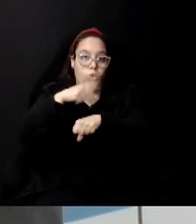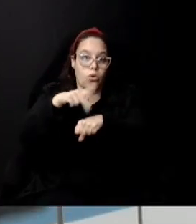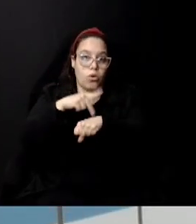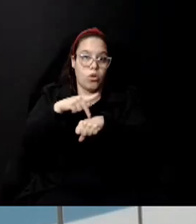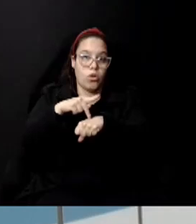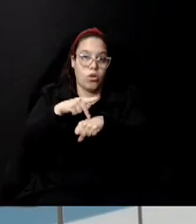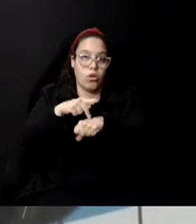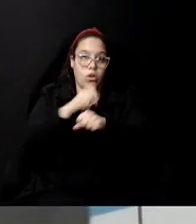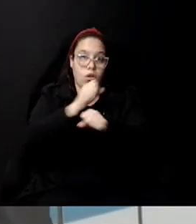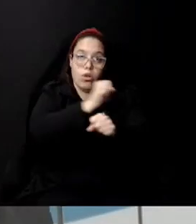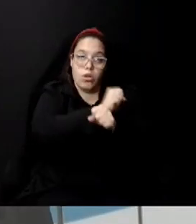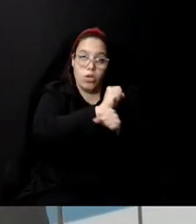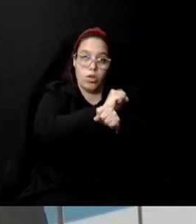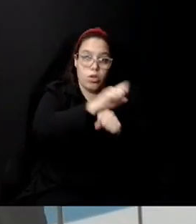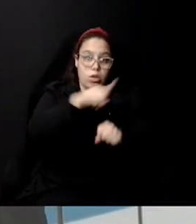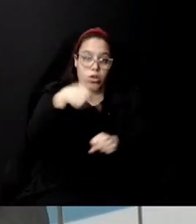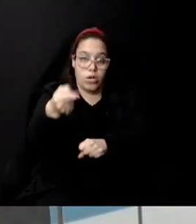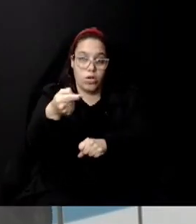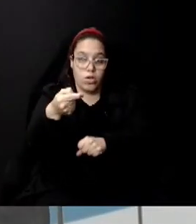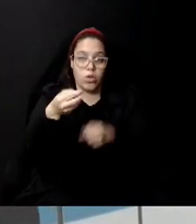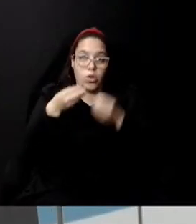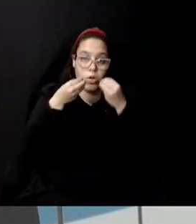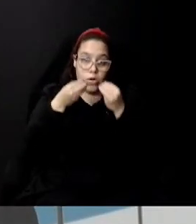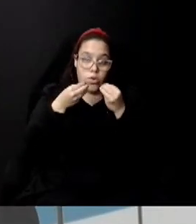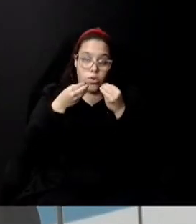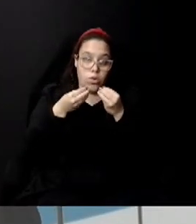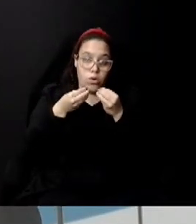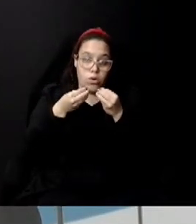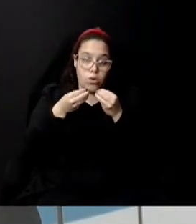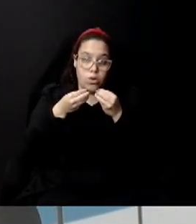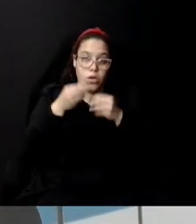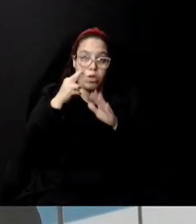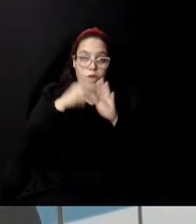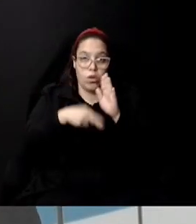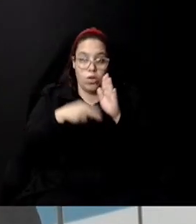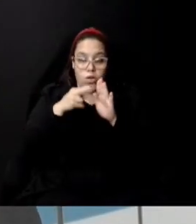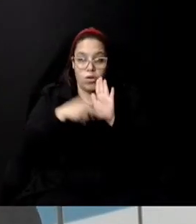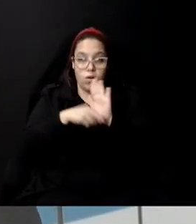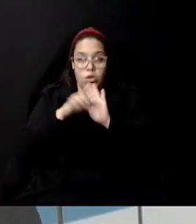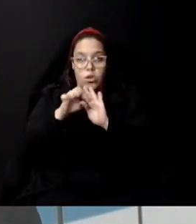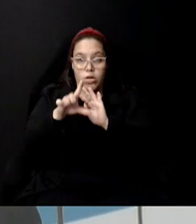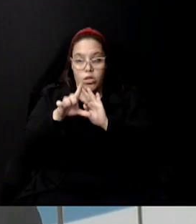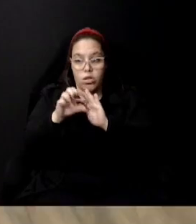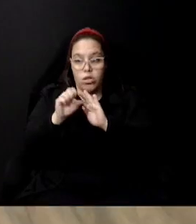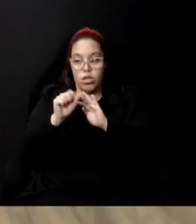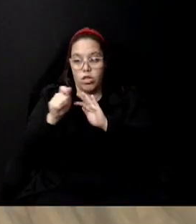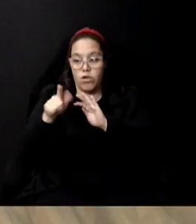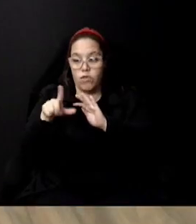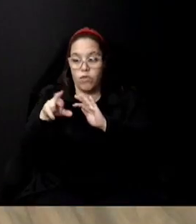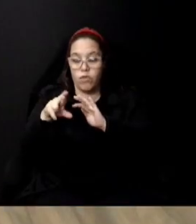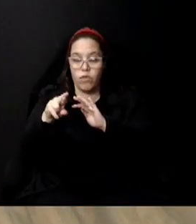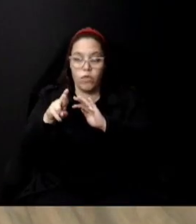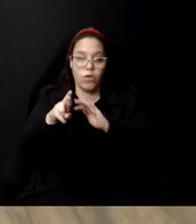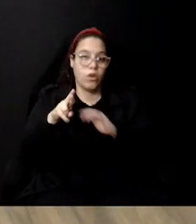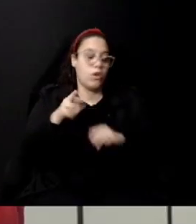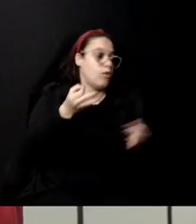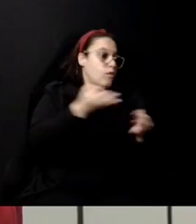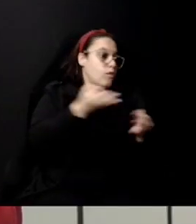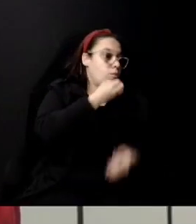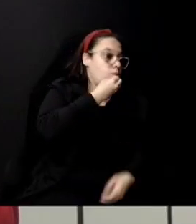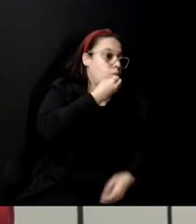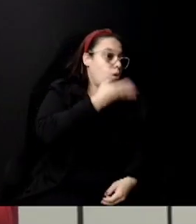presas nesse outro país, como foi, pelos relatos que a gente tem, o caso de El Salvador. Perfeito. Bom, muito se